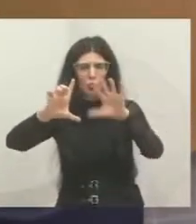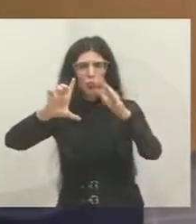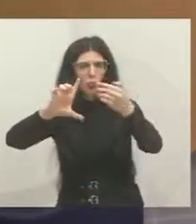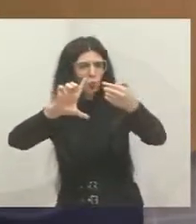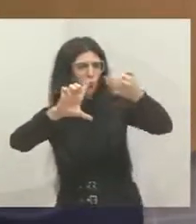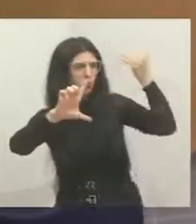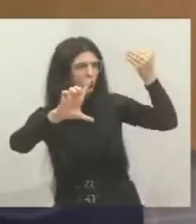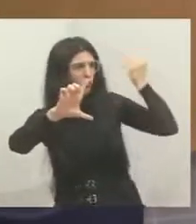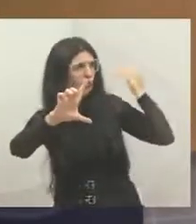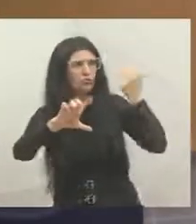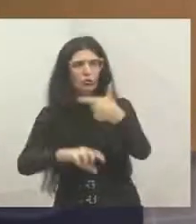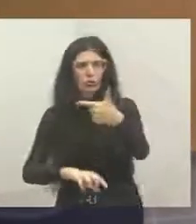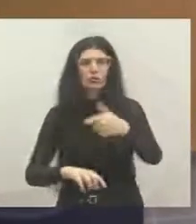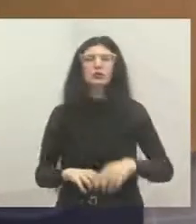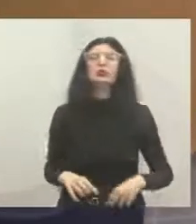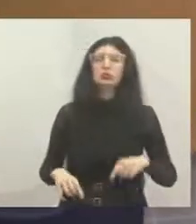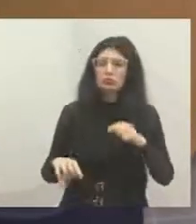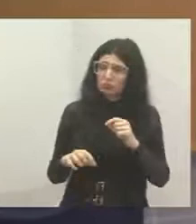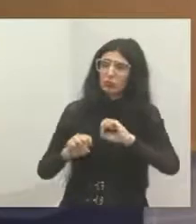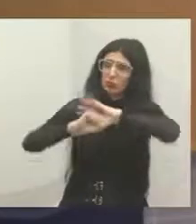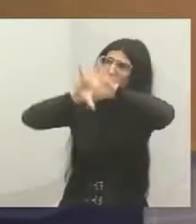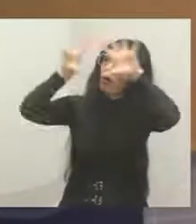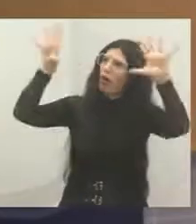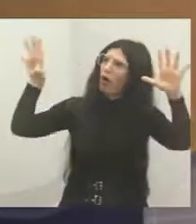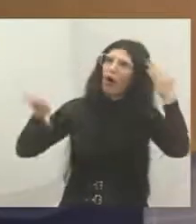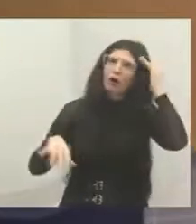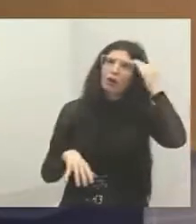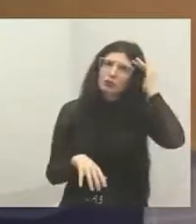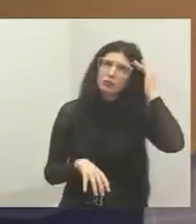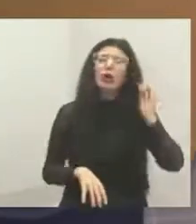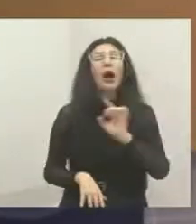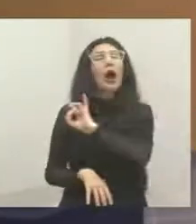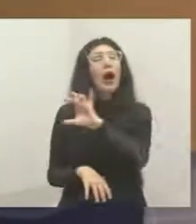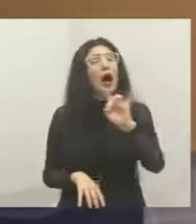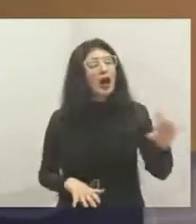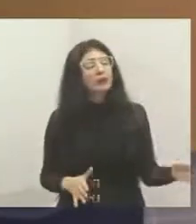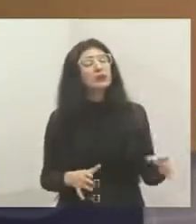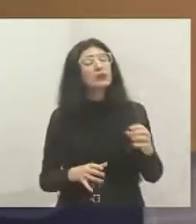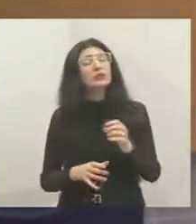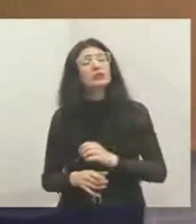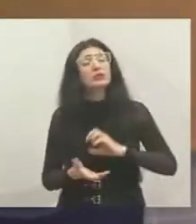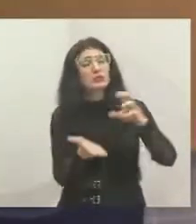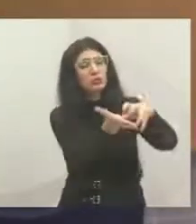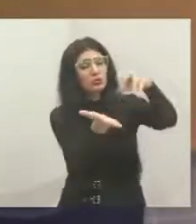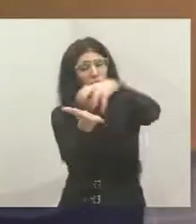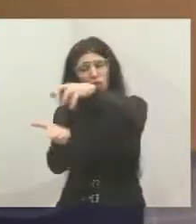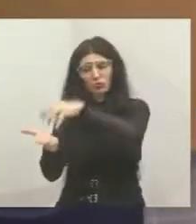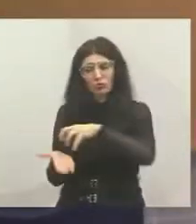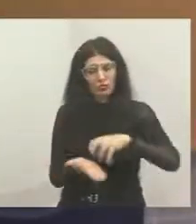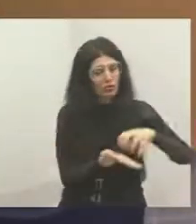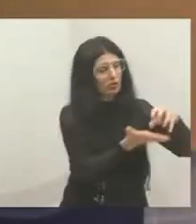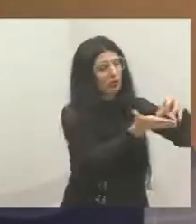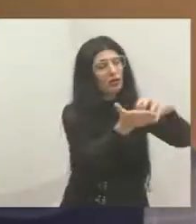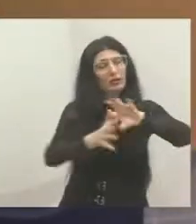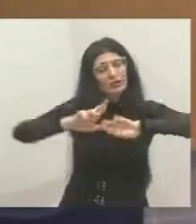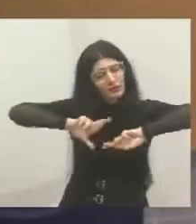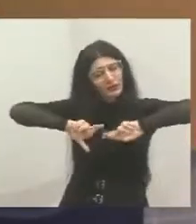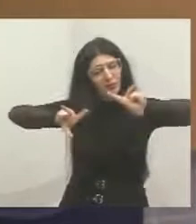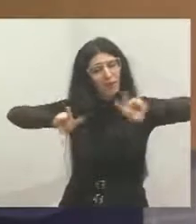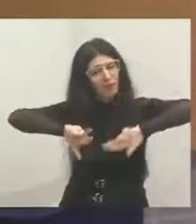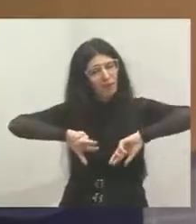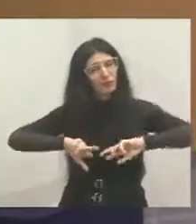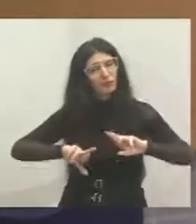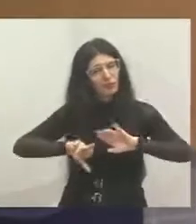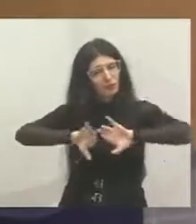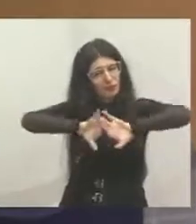clara, evidente, o quanto é a meta orçada para cada secretaria e o quanto se consumiu para cada um. Esses valores estão todos